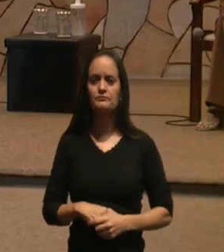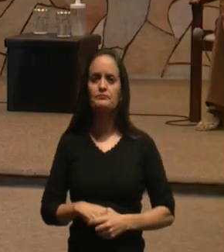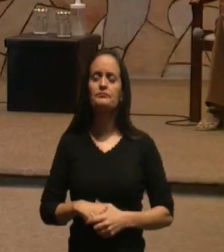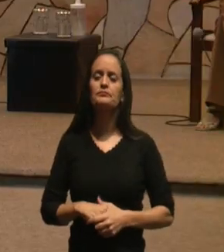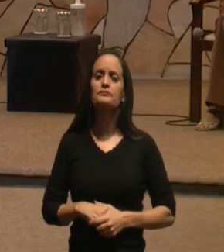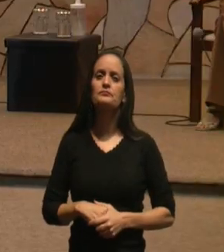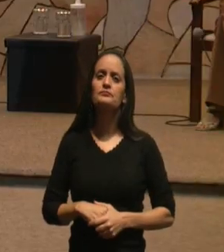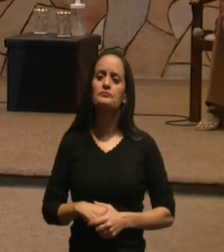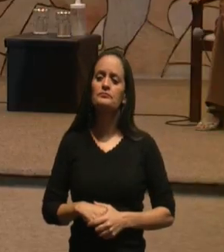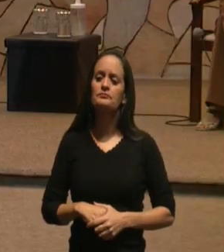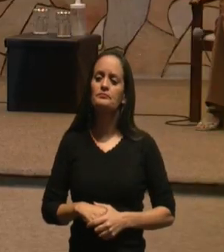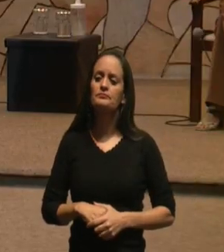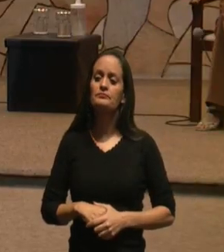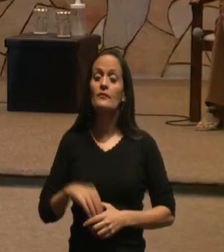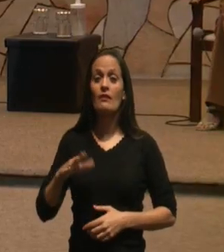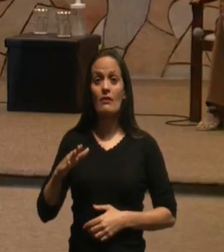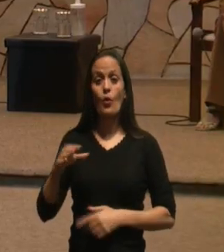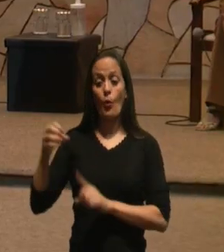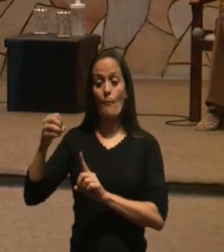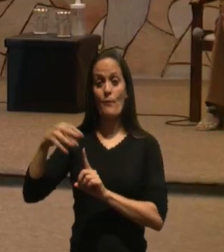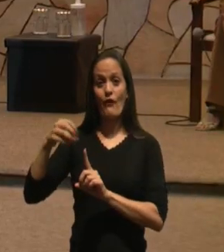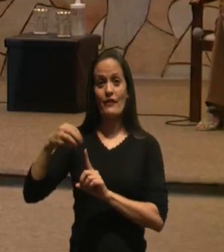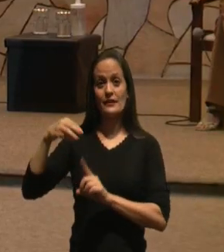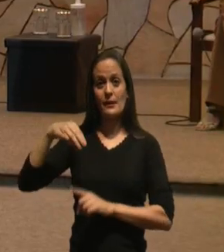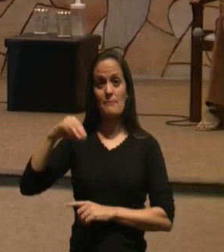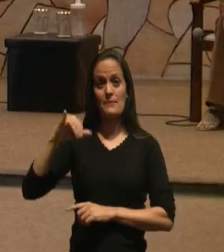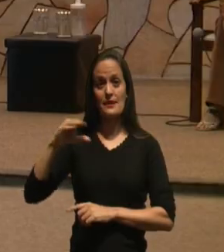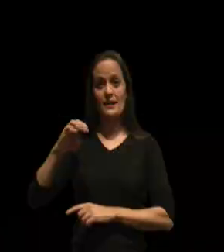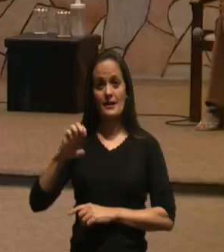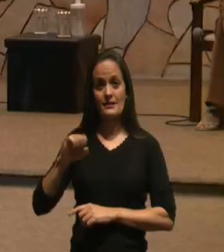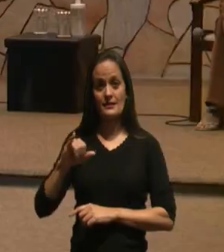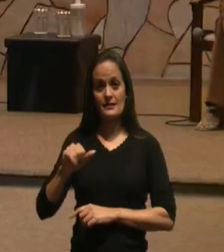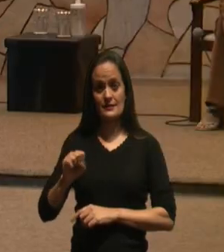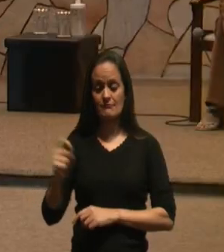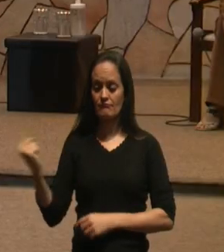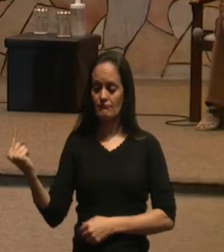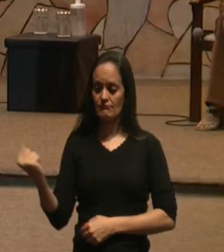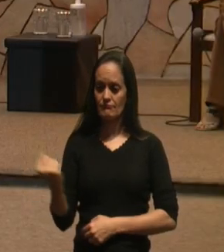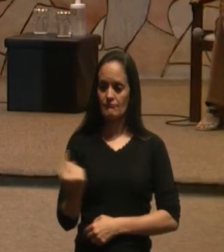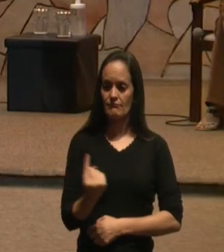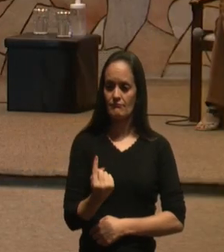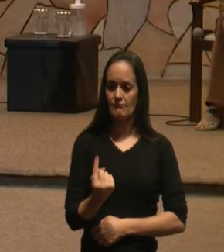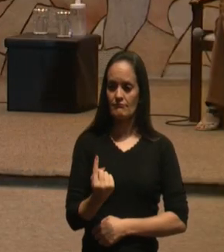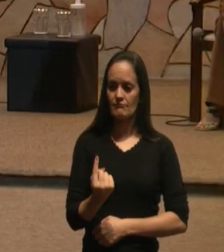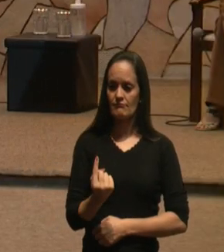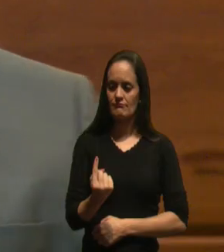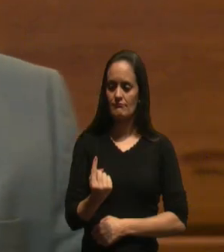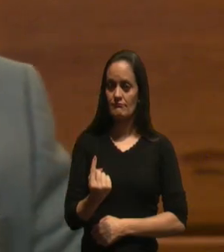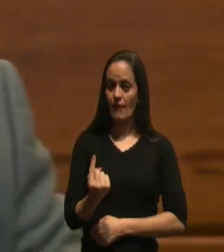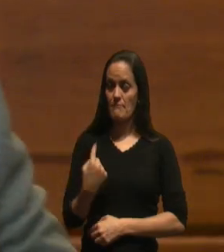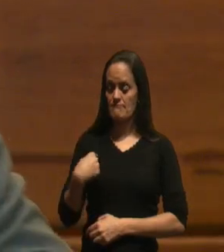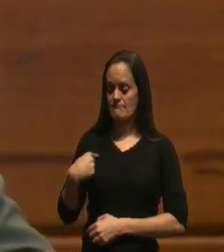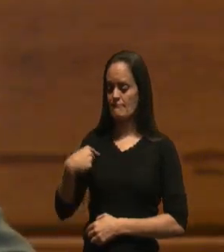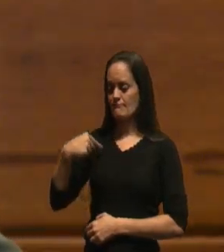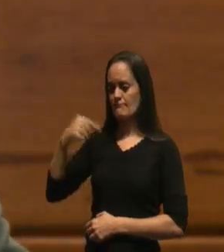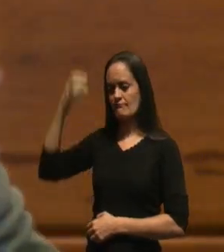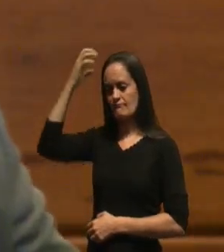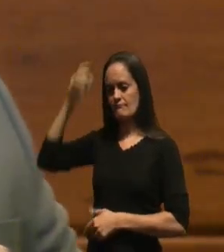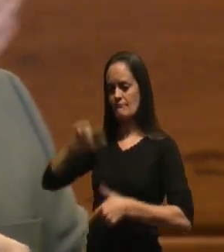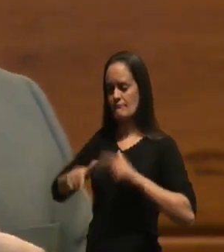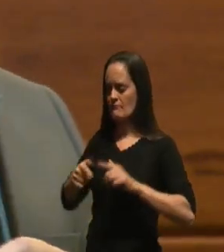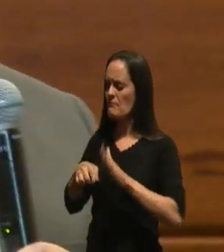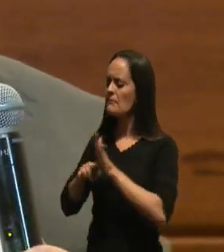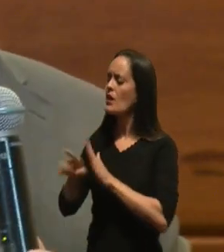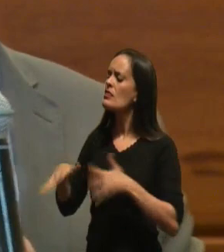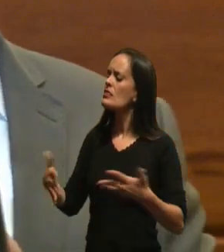sentados, e Micaías chegou e apresentou-se então diante de Acabe, e Acabe fez um desafio. Então, olha, todos aqui